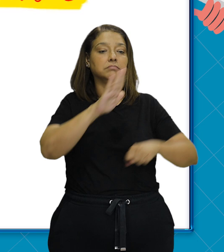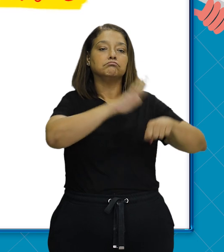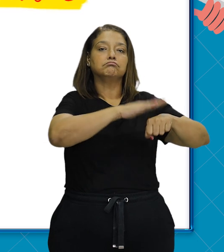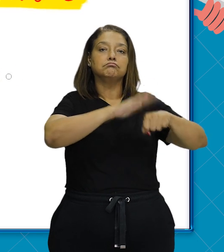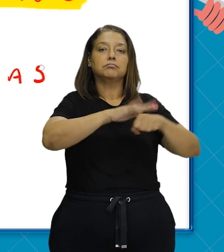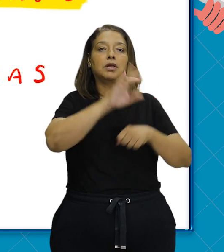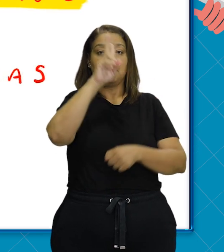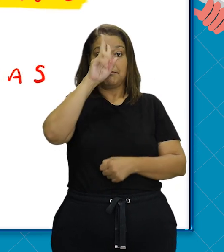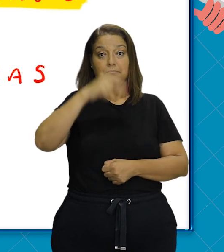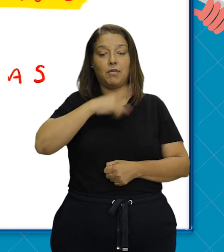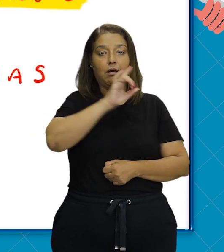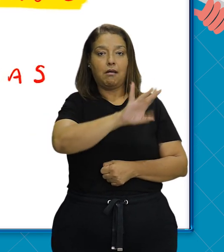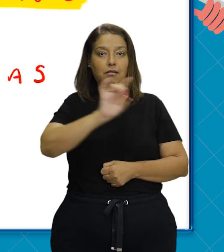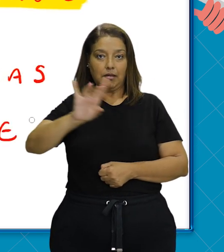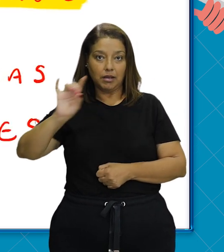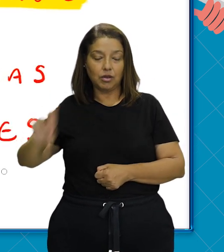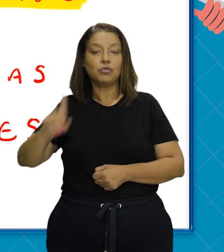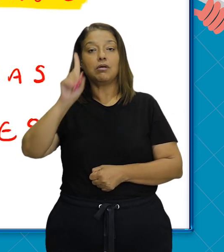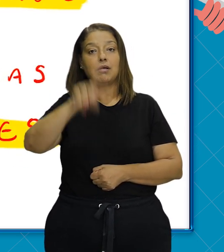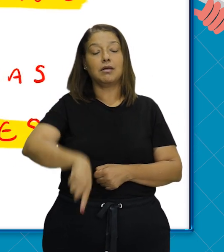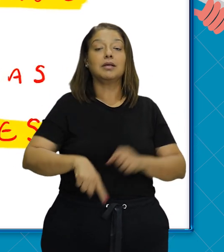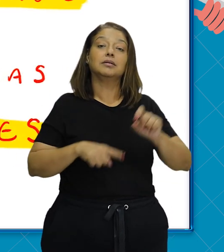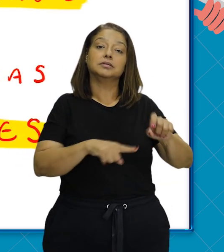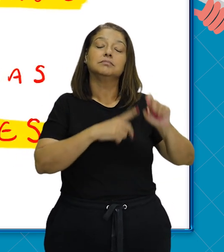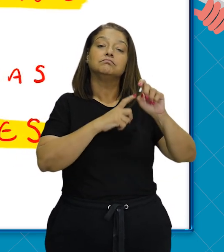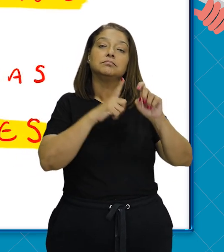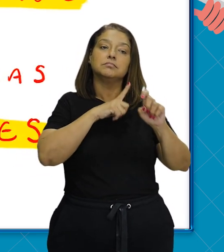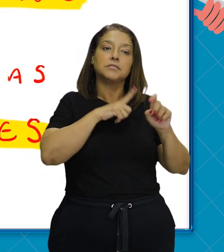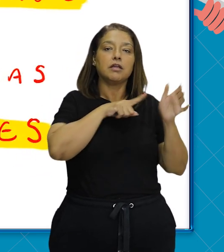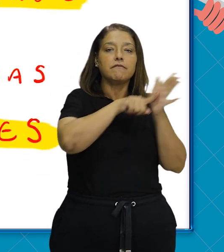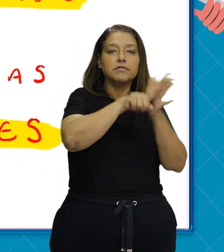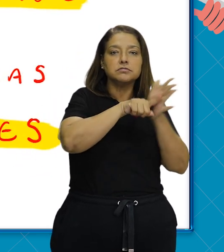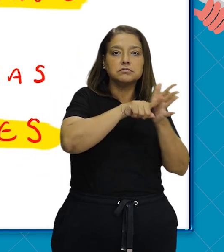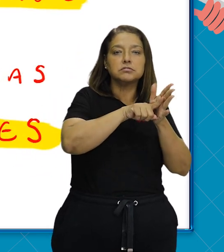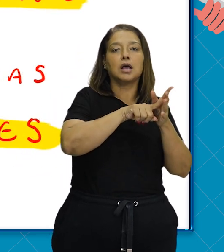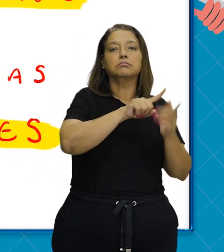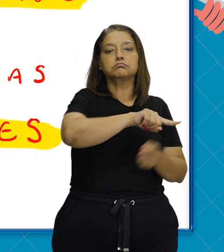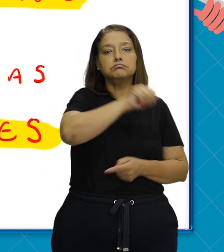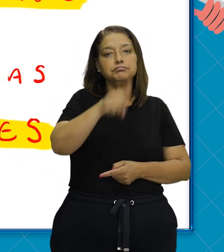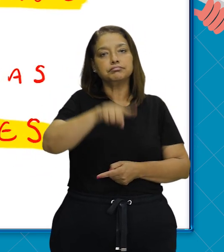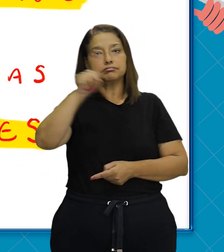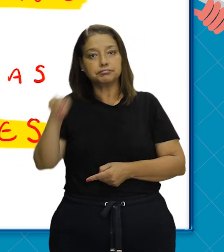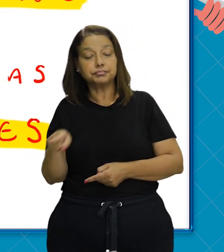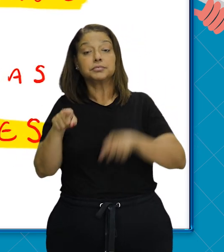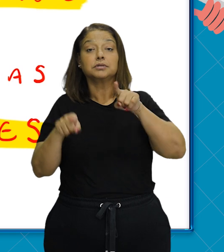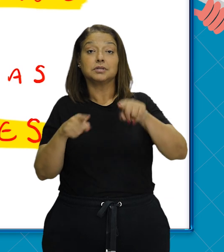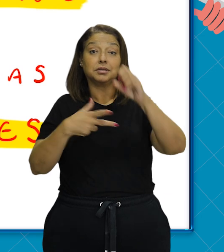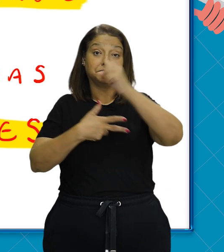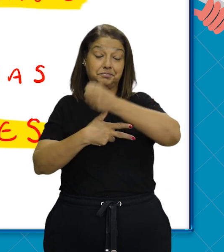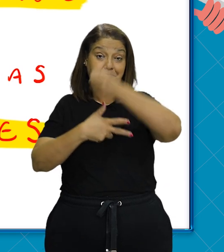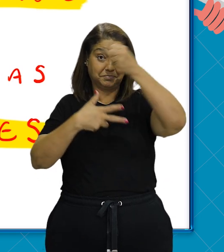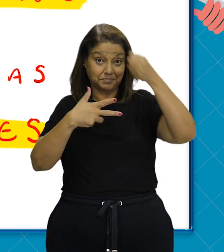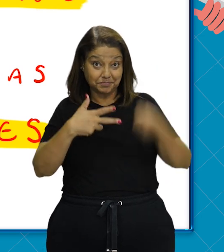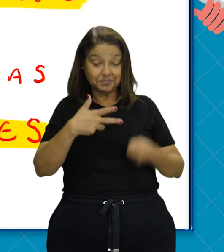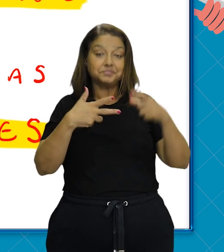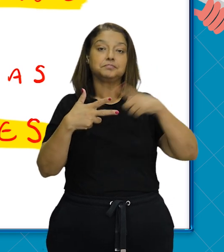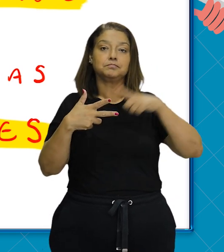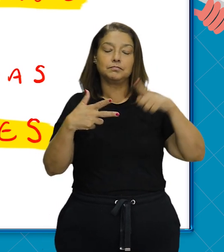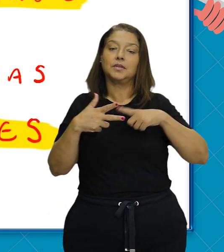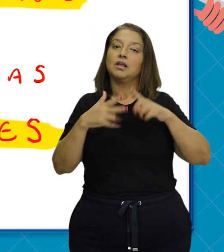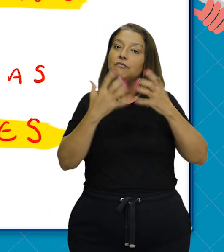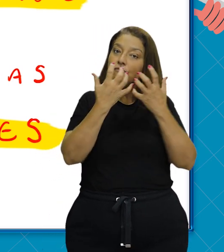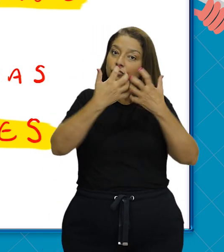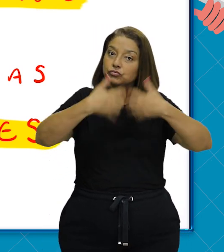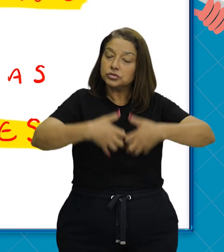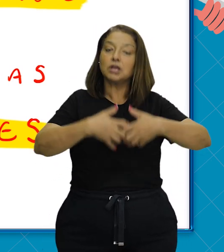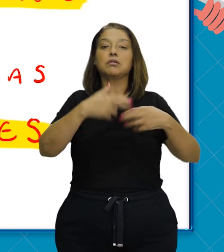onde um tem a liberdade de fiscalizar a atuação do outro. Dessa forma, esses 3 poderes vão ter as suas respectivas